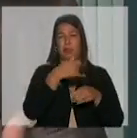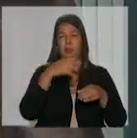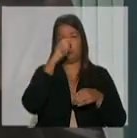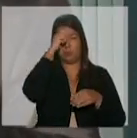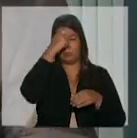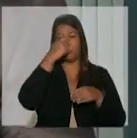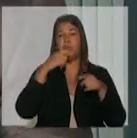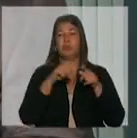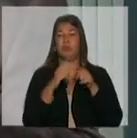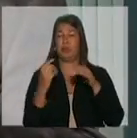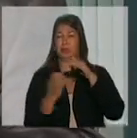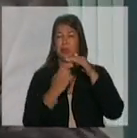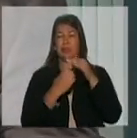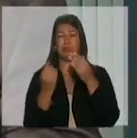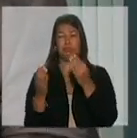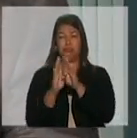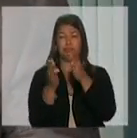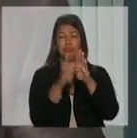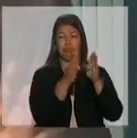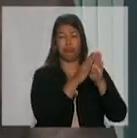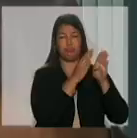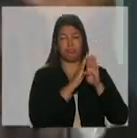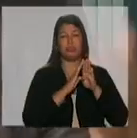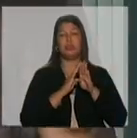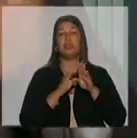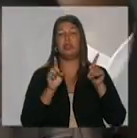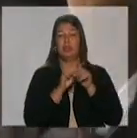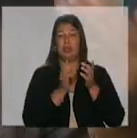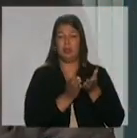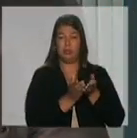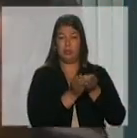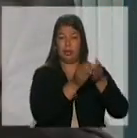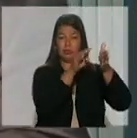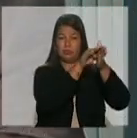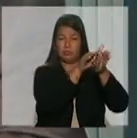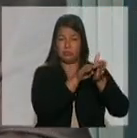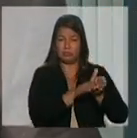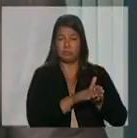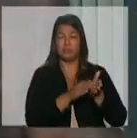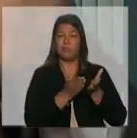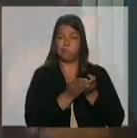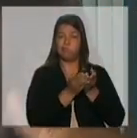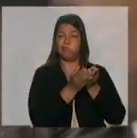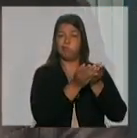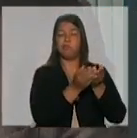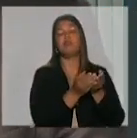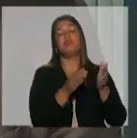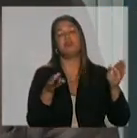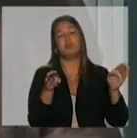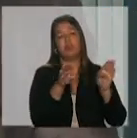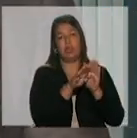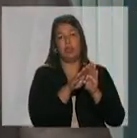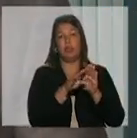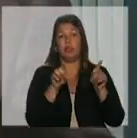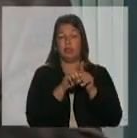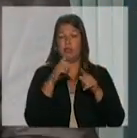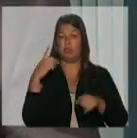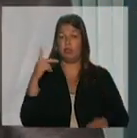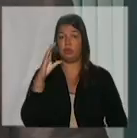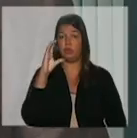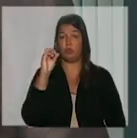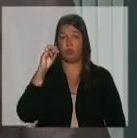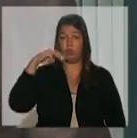de diversas empresas no nosso território, foi o fechamento dos estaleiros do nosso território, foi o fechamento do Comperj, que geraria